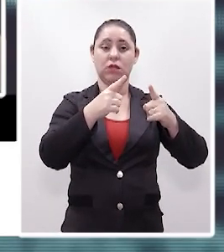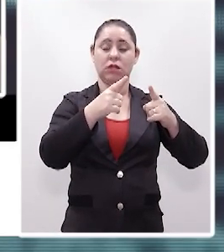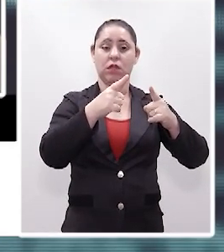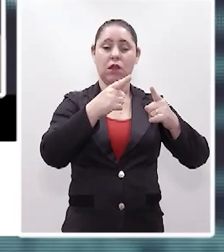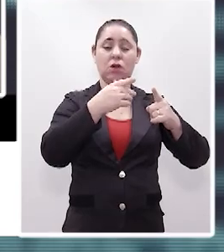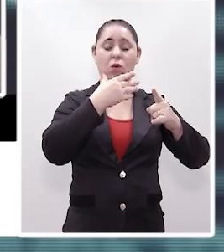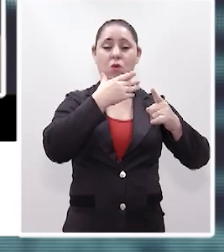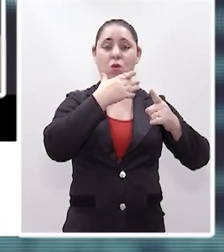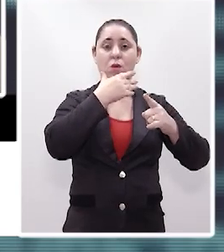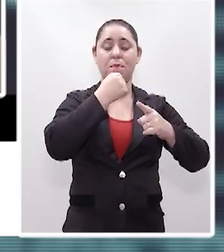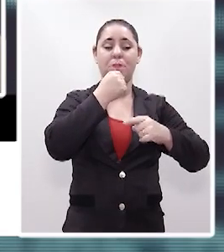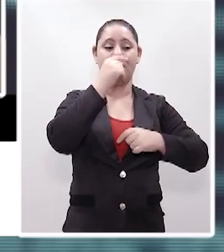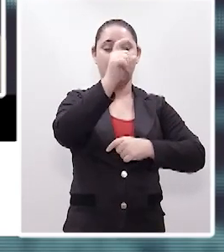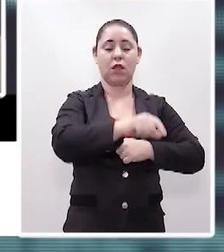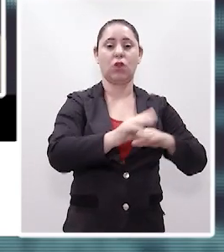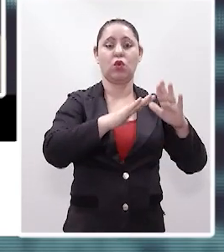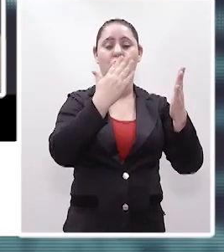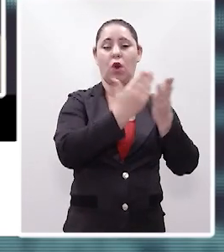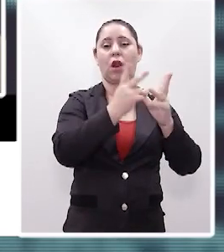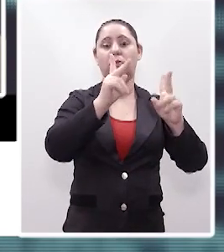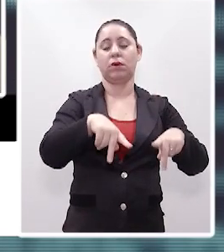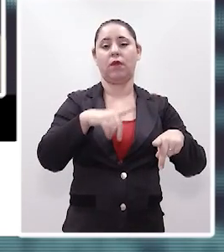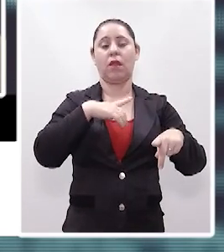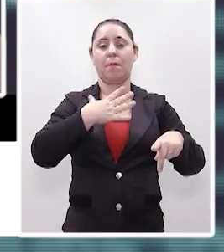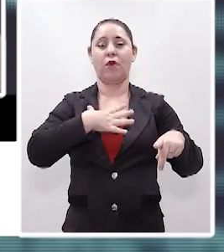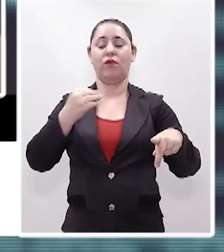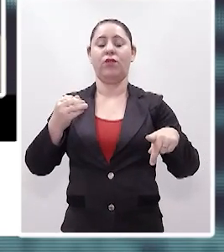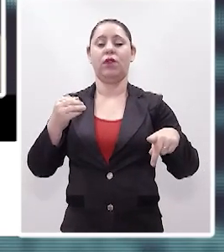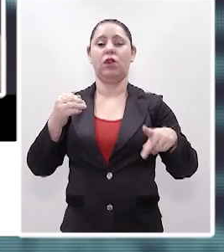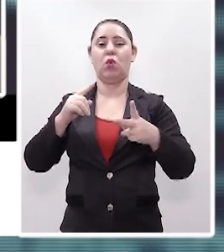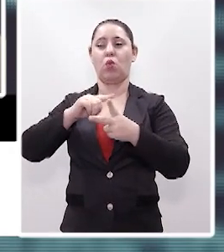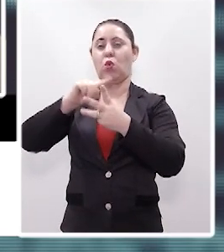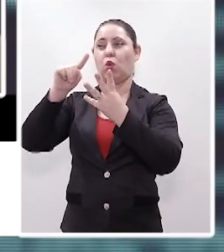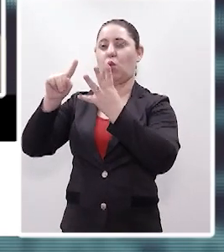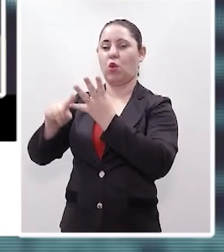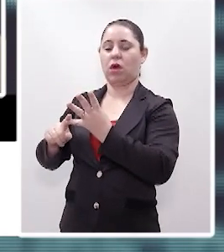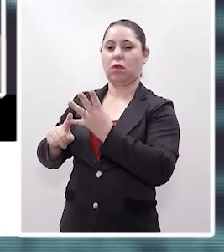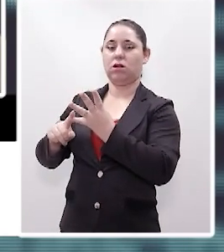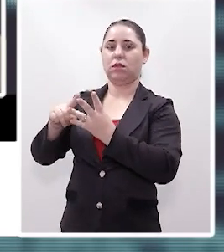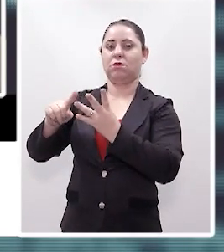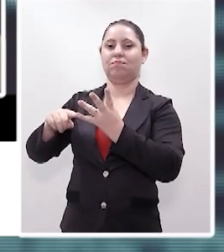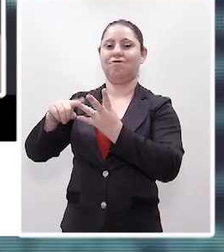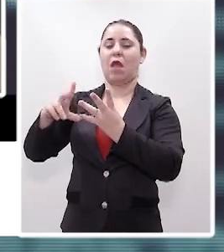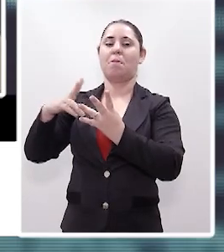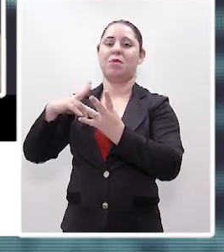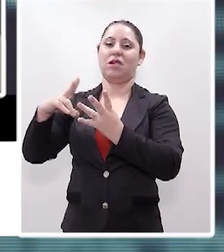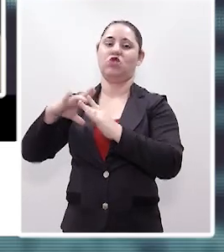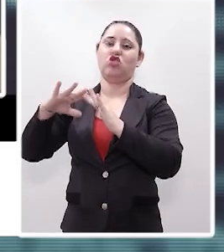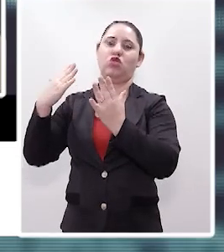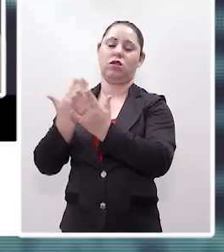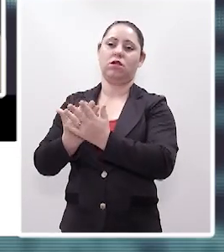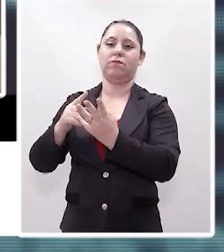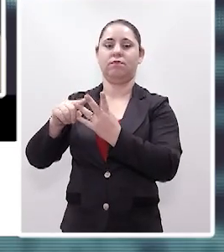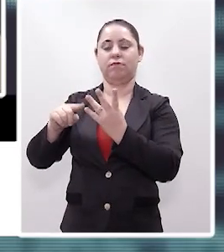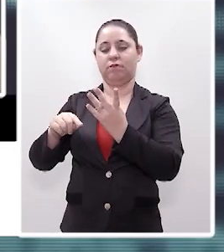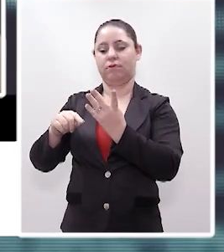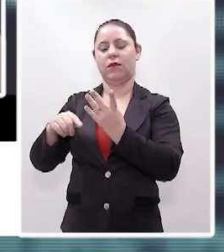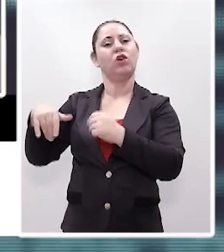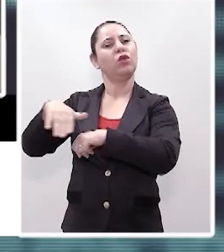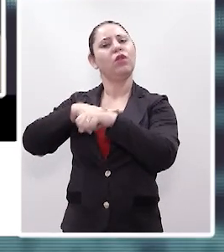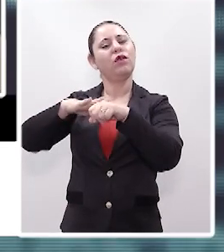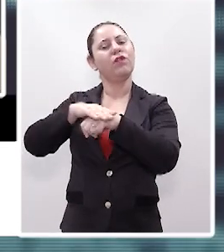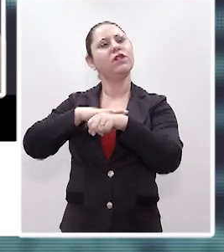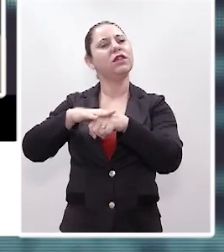estuda numa escola pública. Aí tem meu filho, mais outras 2 crianças da rua que estão em escola particular. E